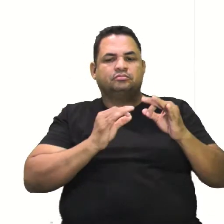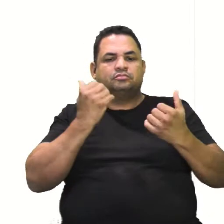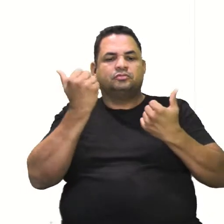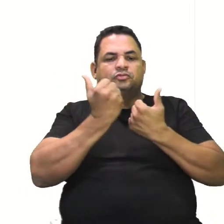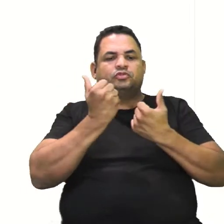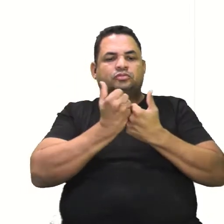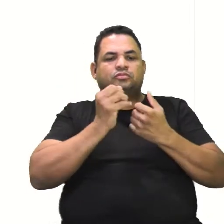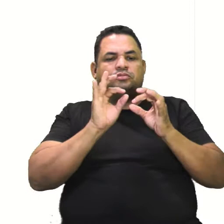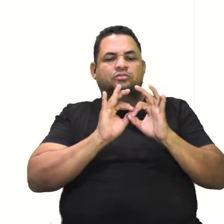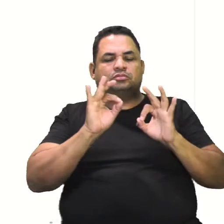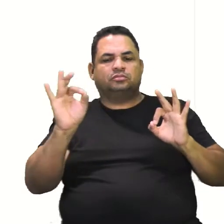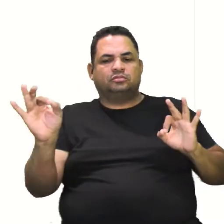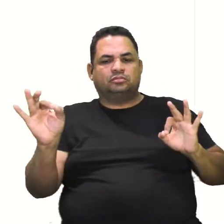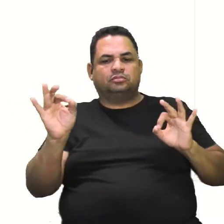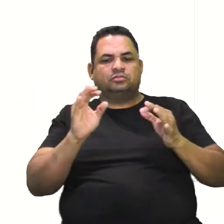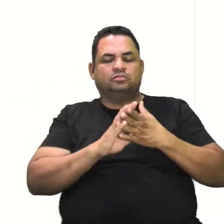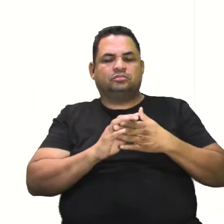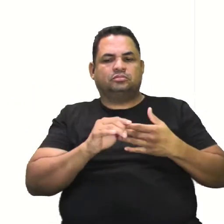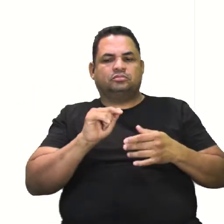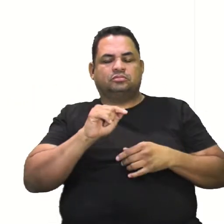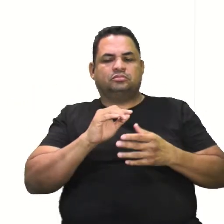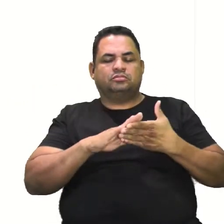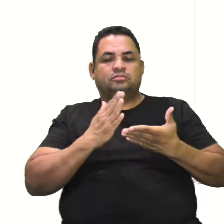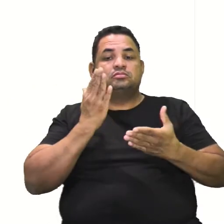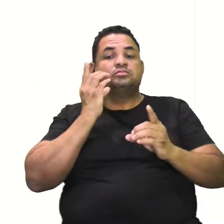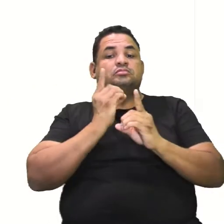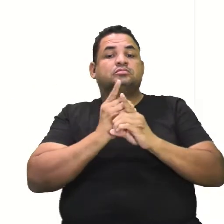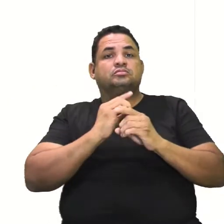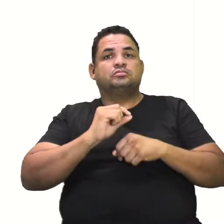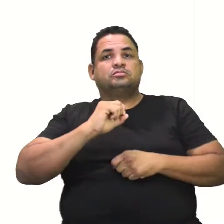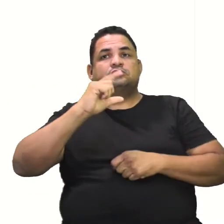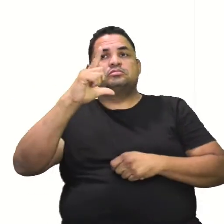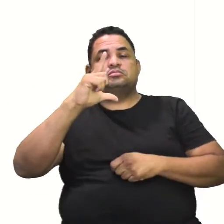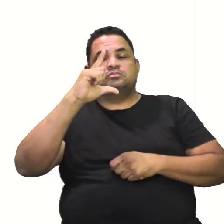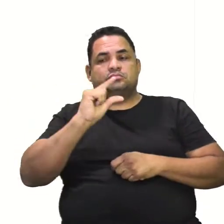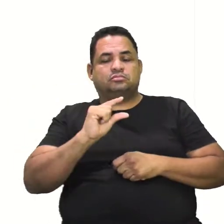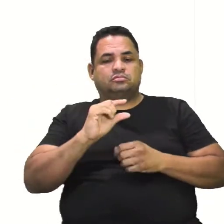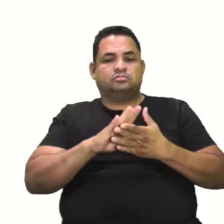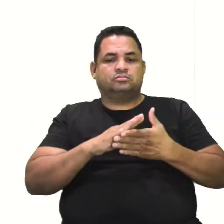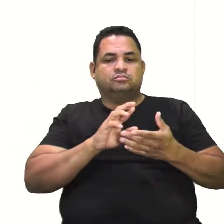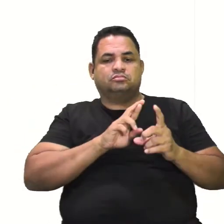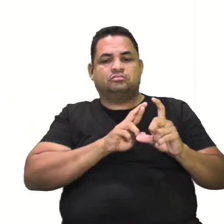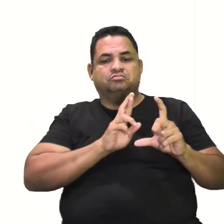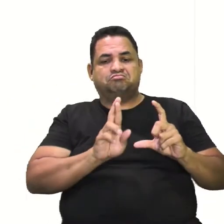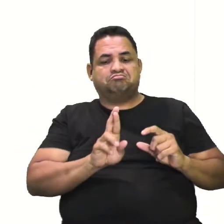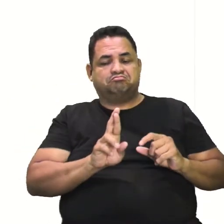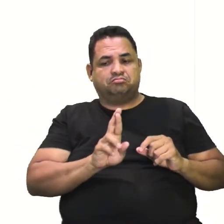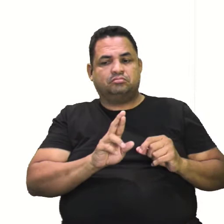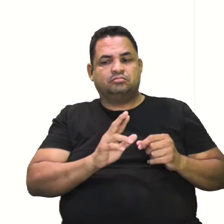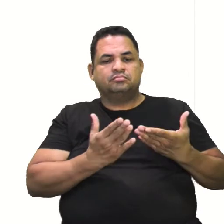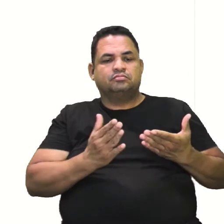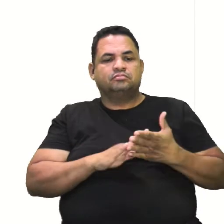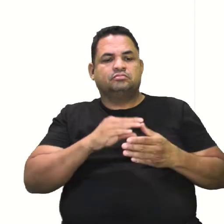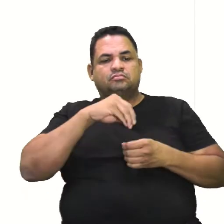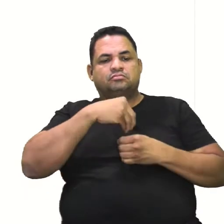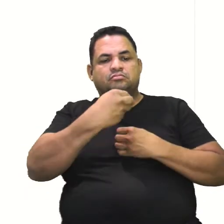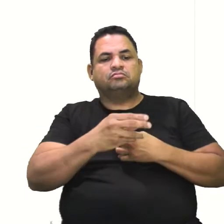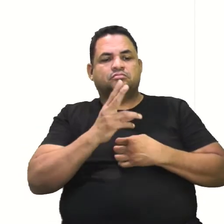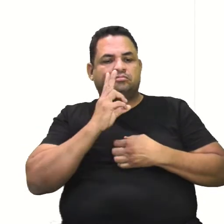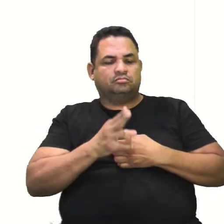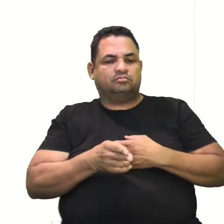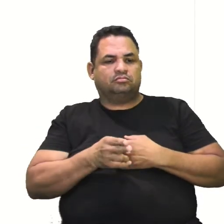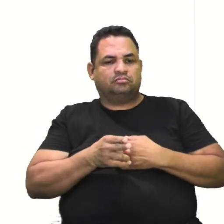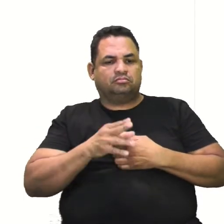da distância entre ponto e reta e descobrir se é maior ou menor do que o raio. Se for maior, é externa, se